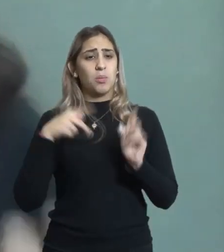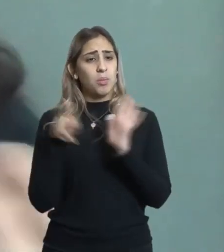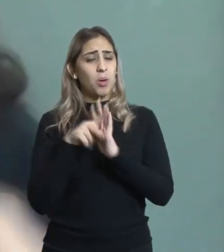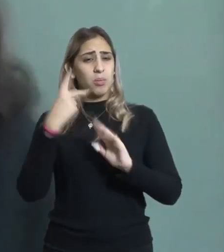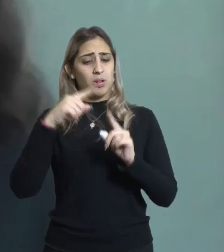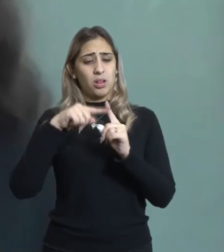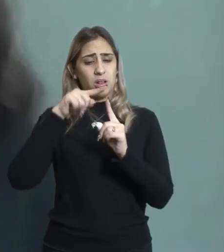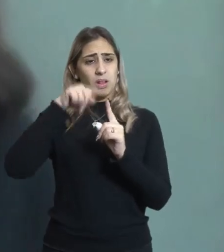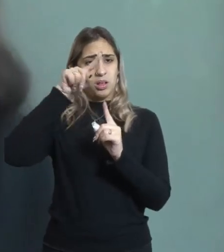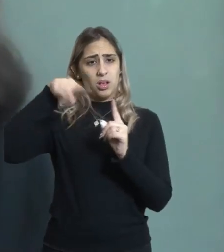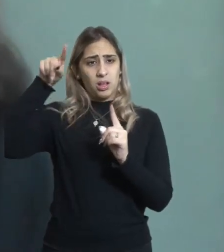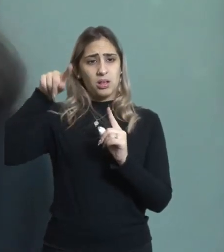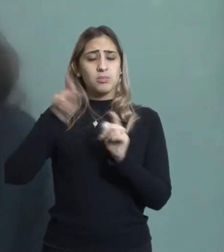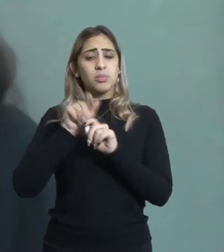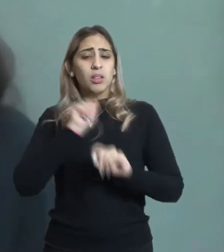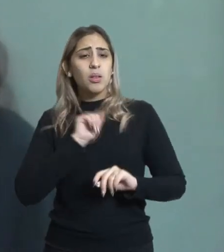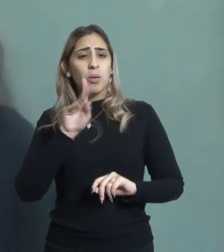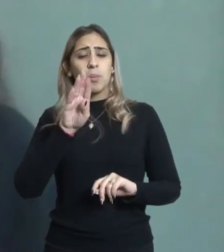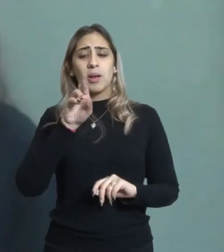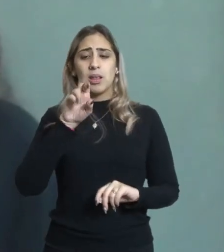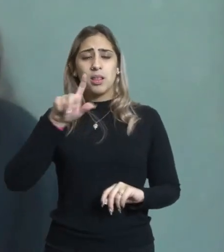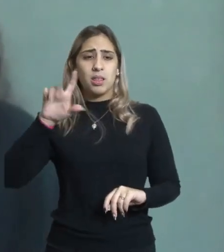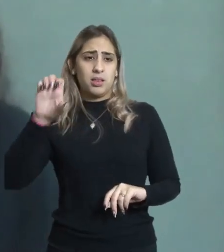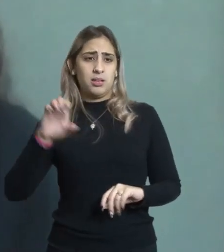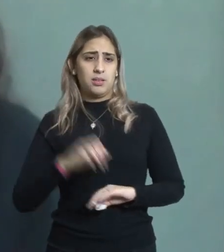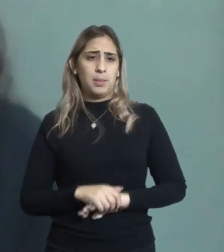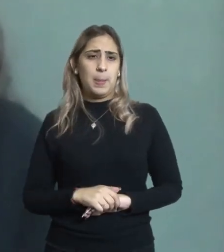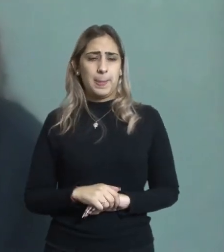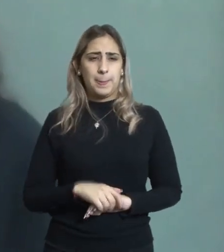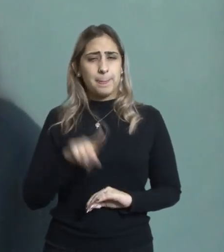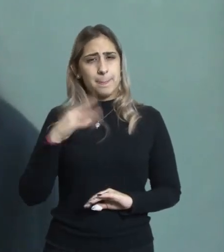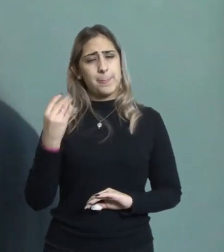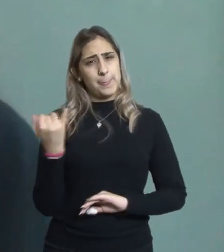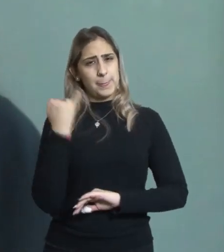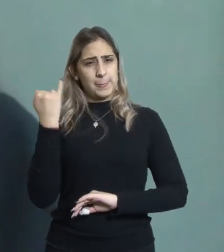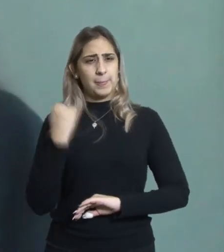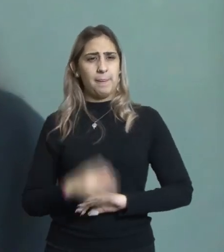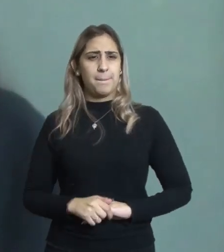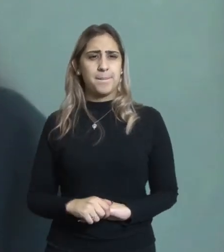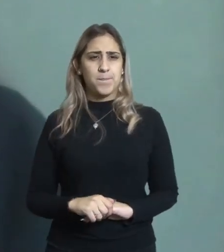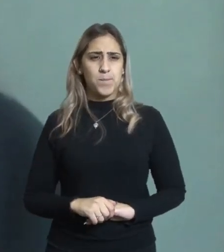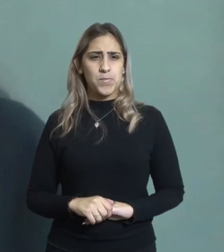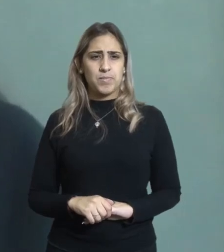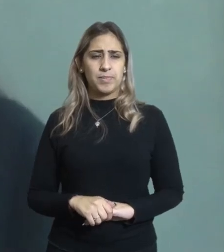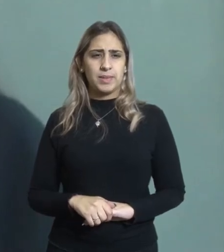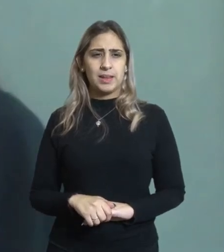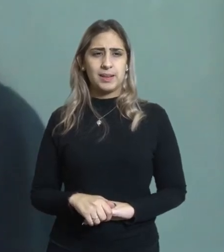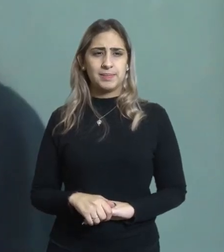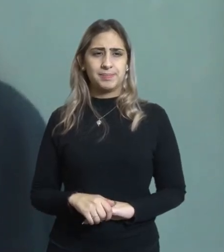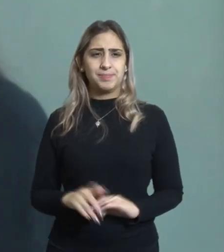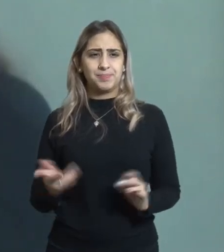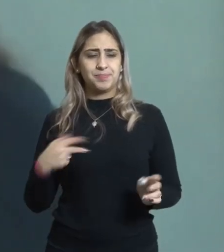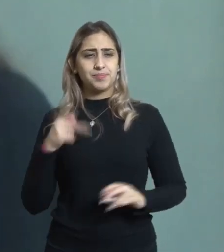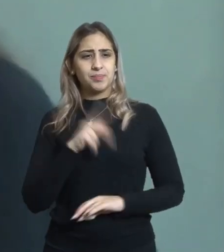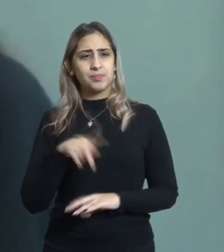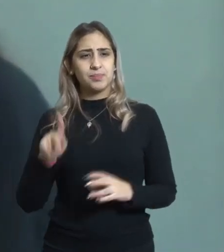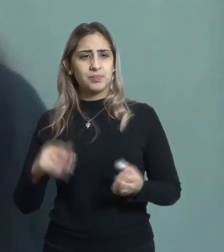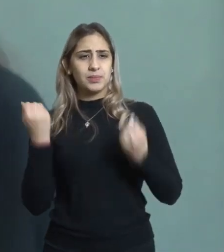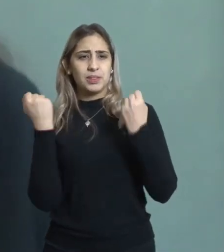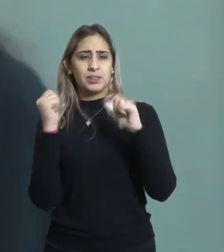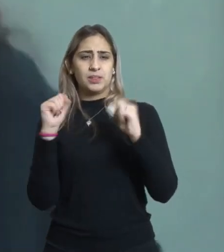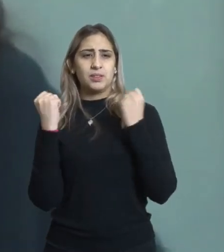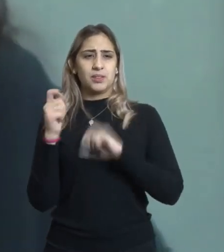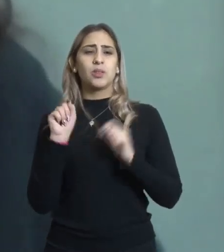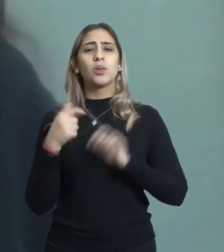o braille com os códigos específicos do braille. Então, isso é bem importante. Professores, em educação física, o